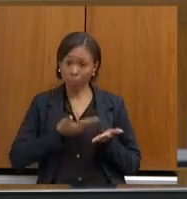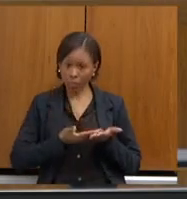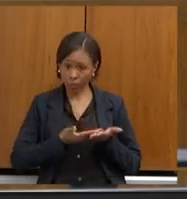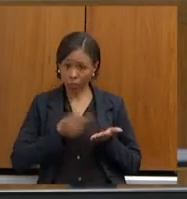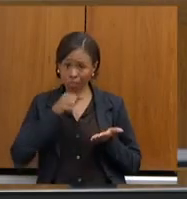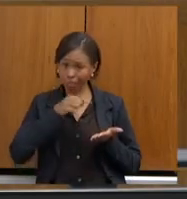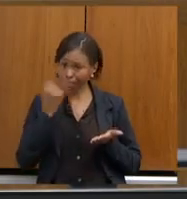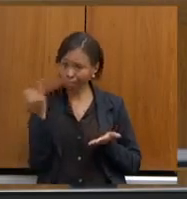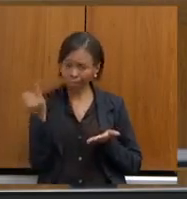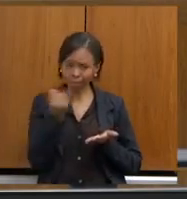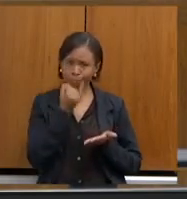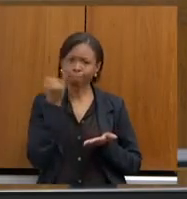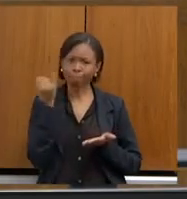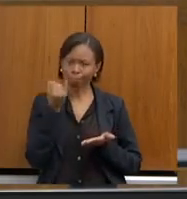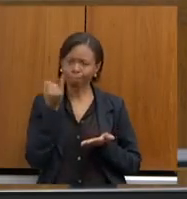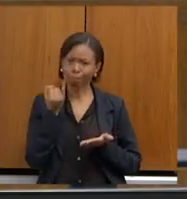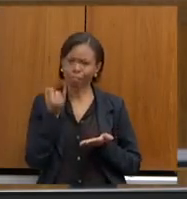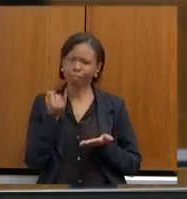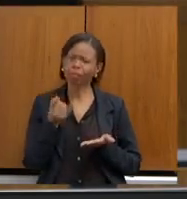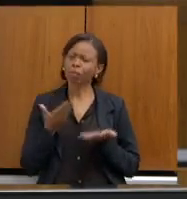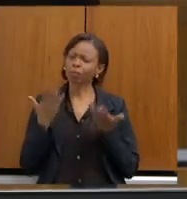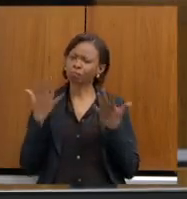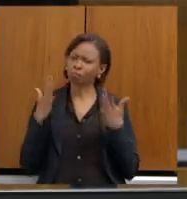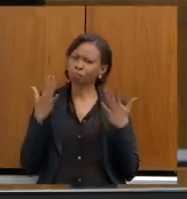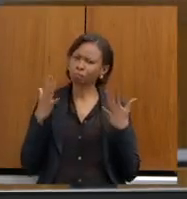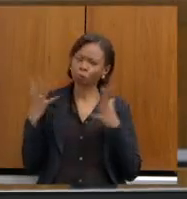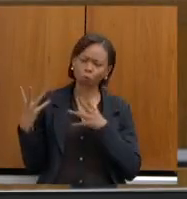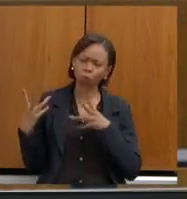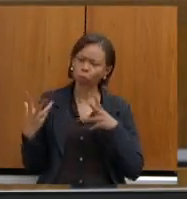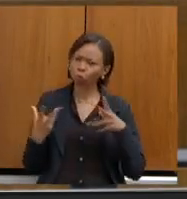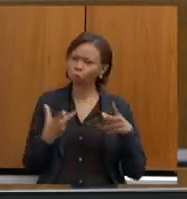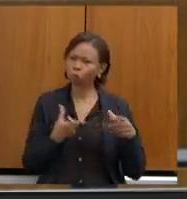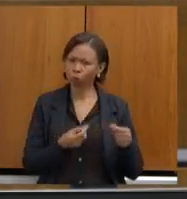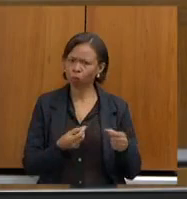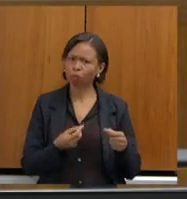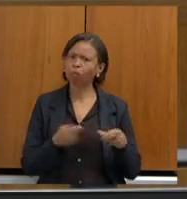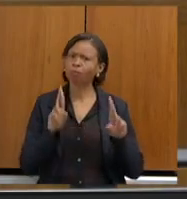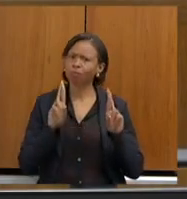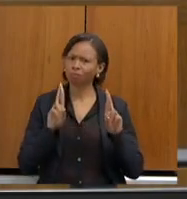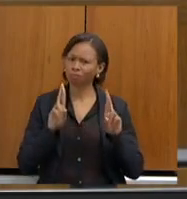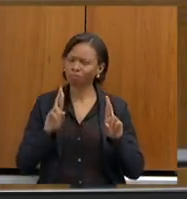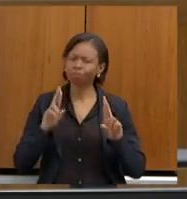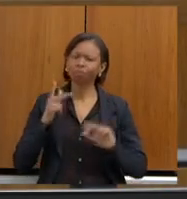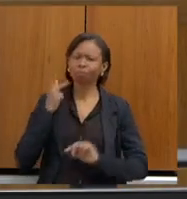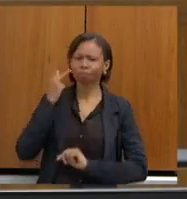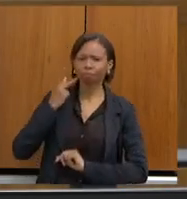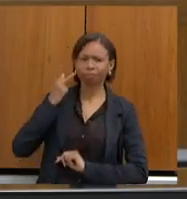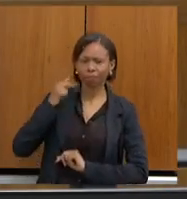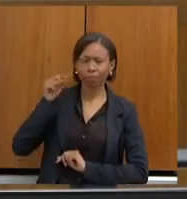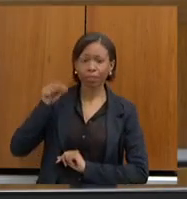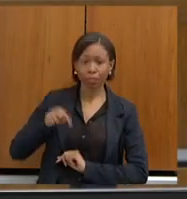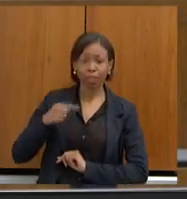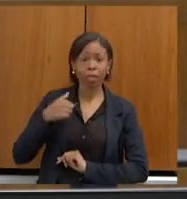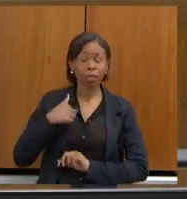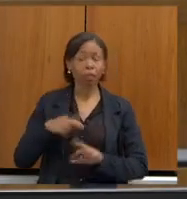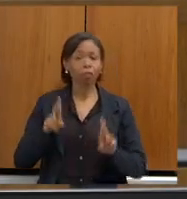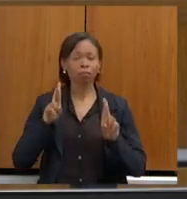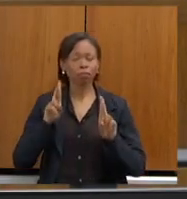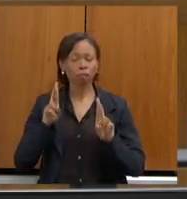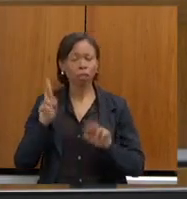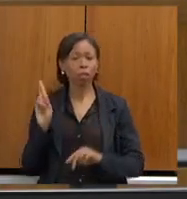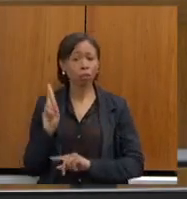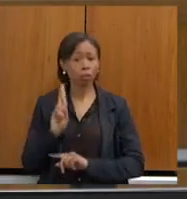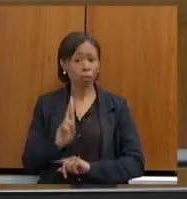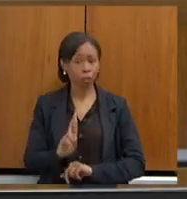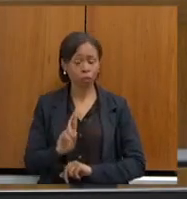saudando todos os componentes que produzem o trabalho parlamentar quero comentar todos na pessoa do tenente coronel